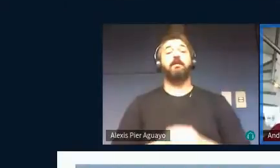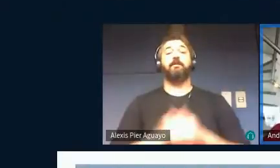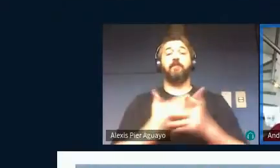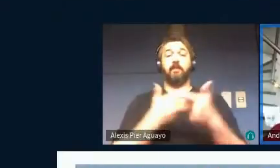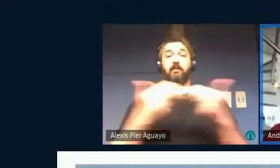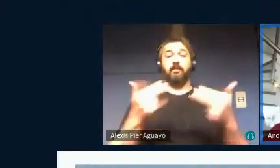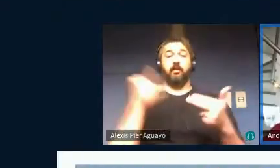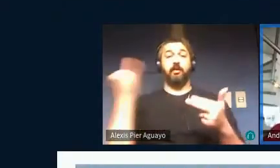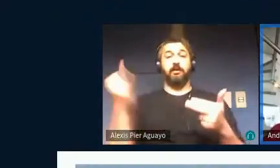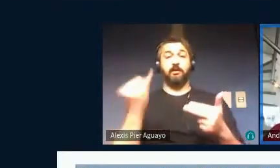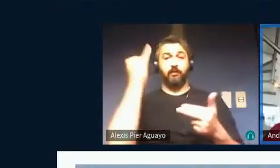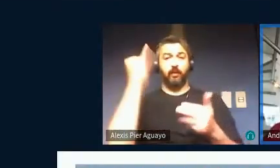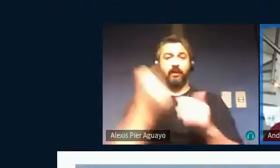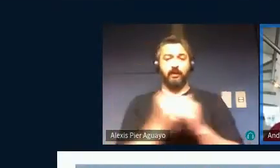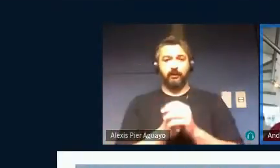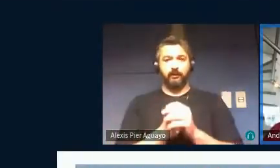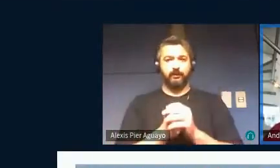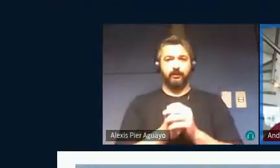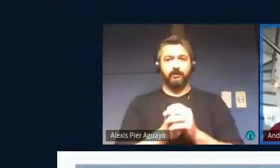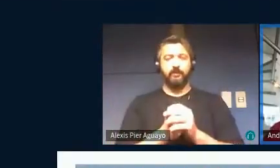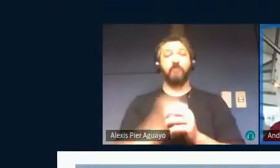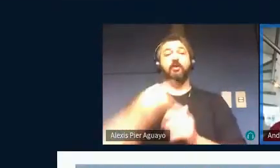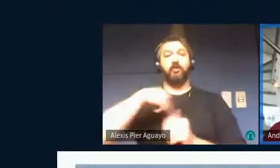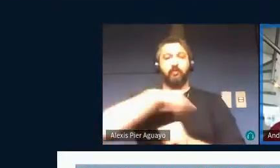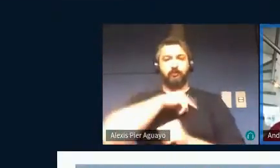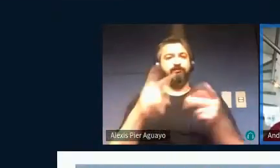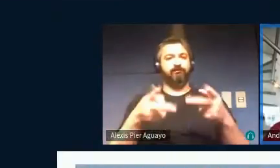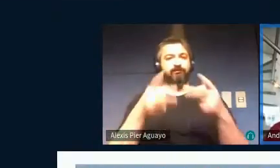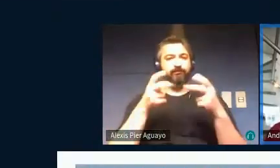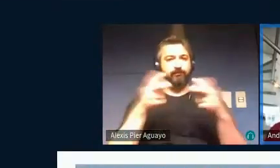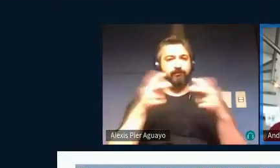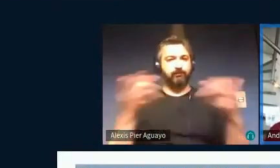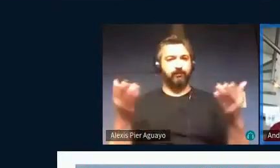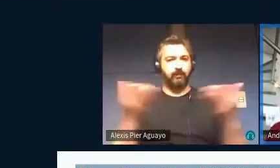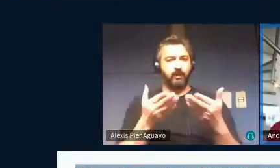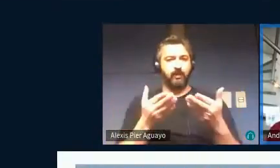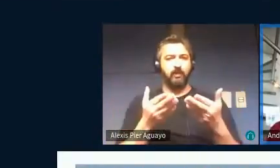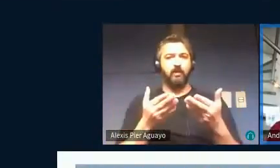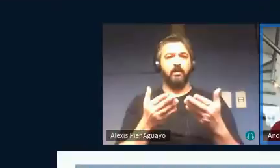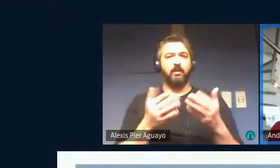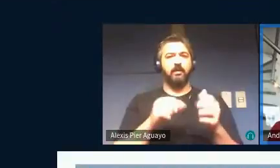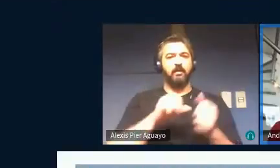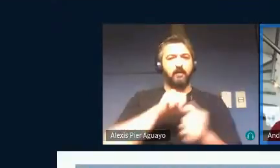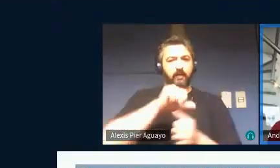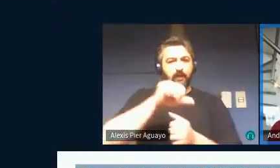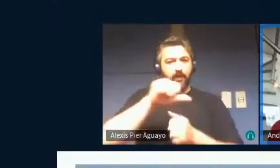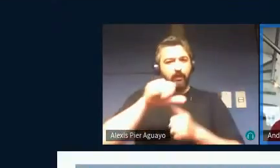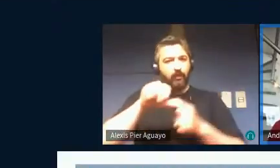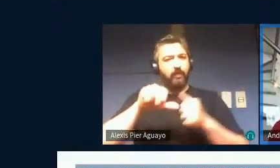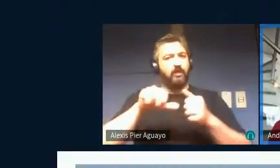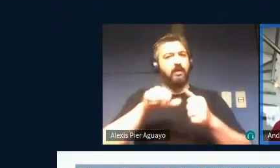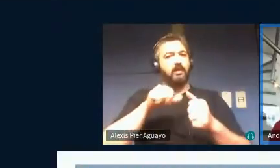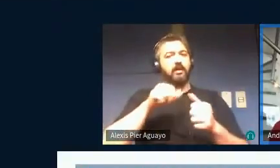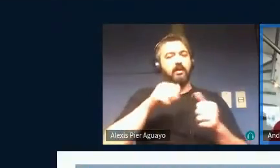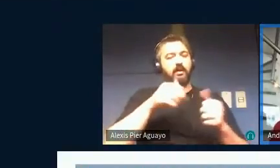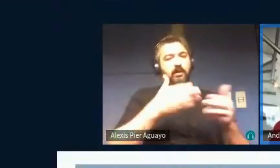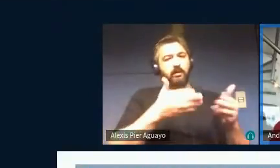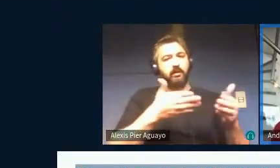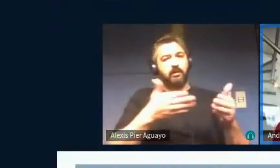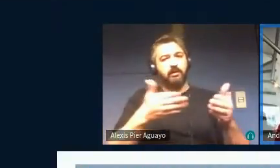é que nós estamos vendo uma mudança no curso da doença, que está